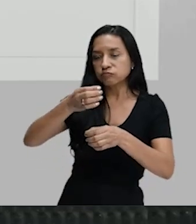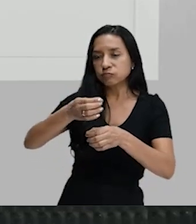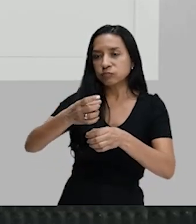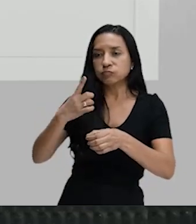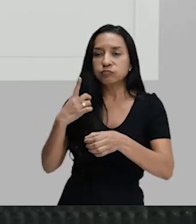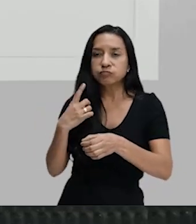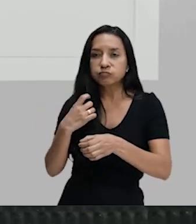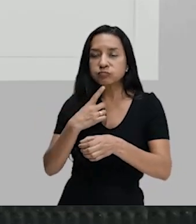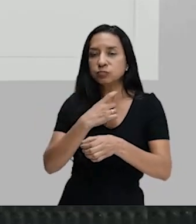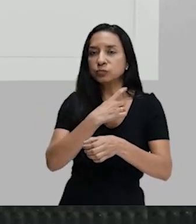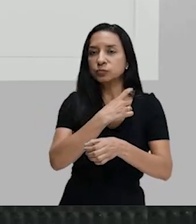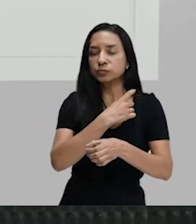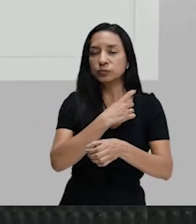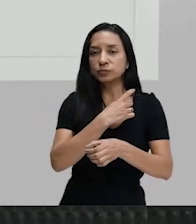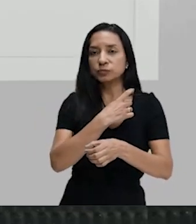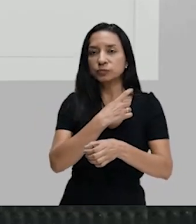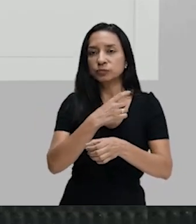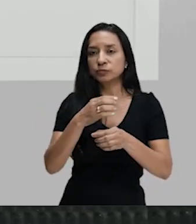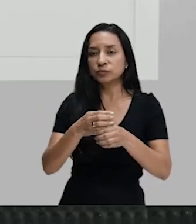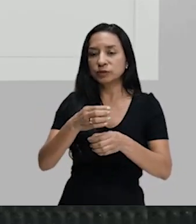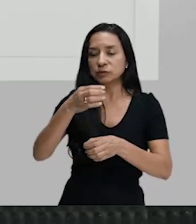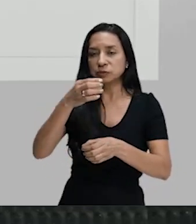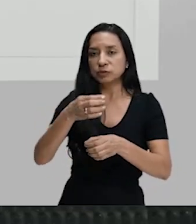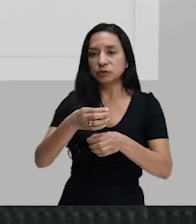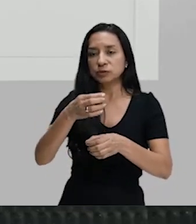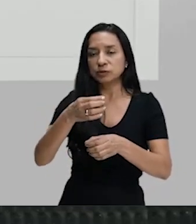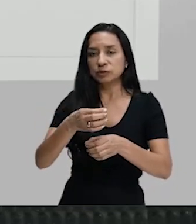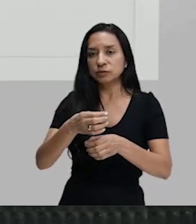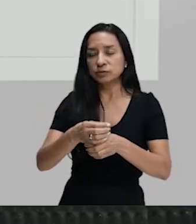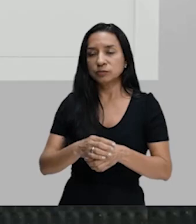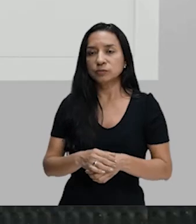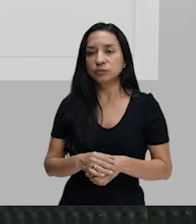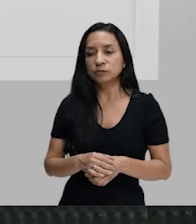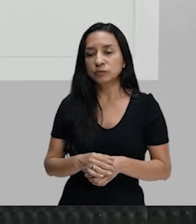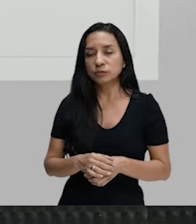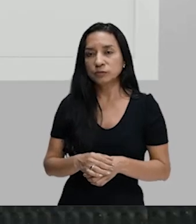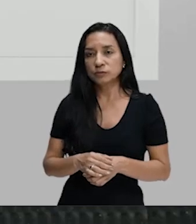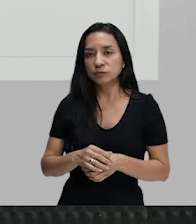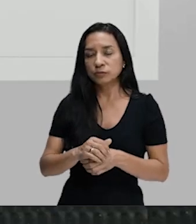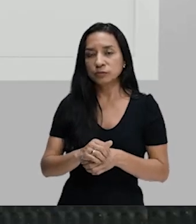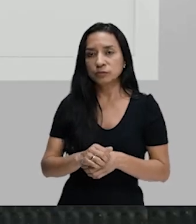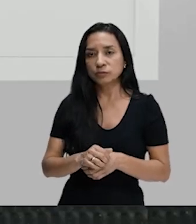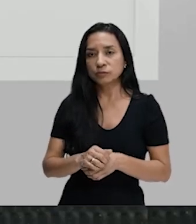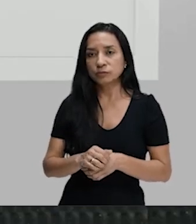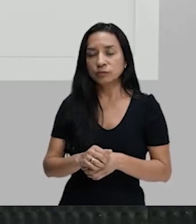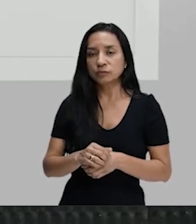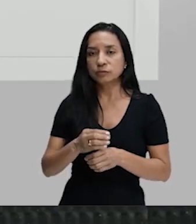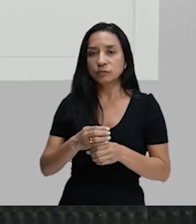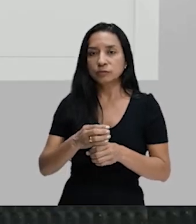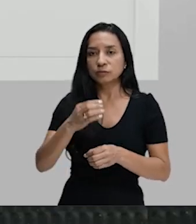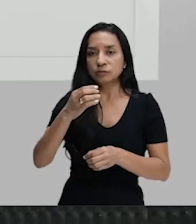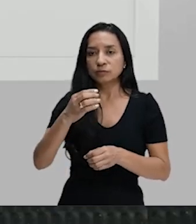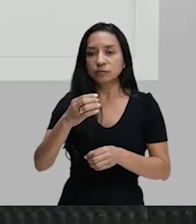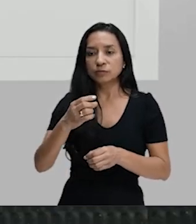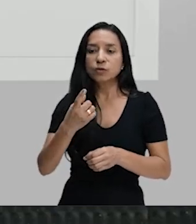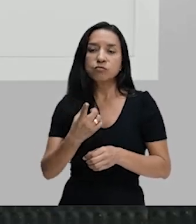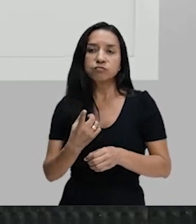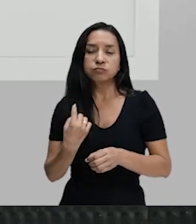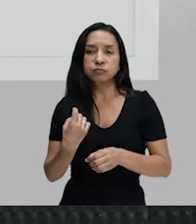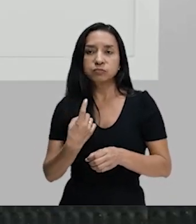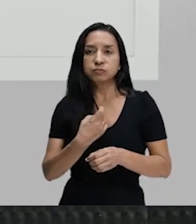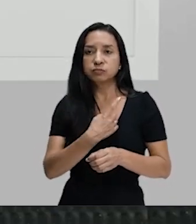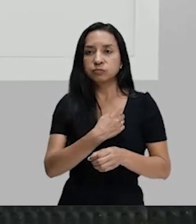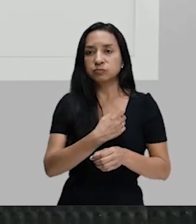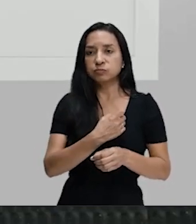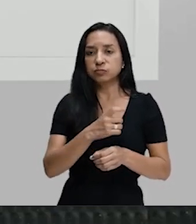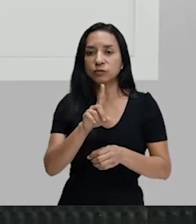desodorante, aquela latinha, né, de alumínio, né, que o desodorante sai, né, em